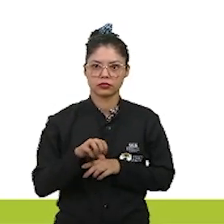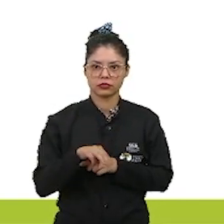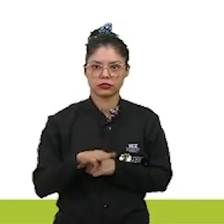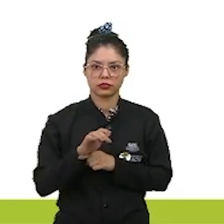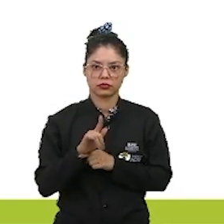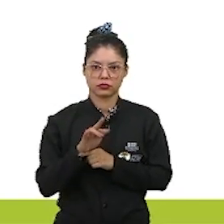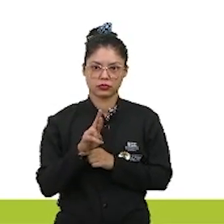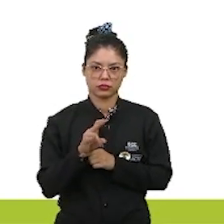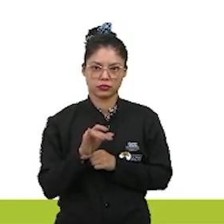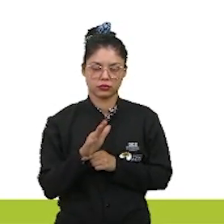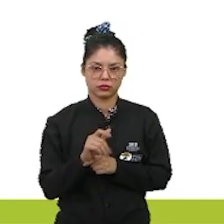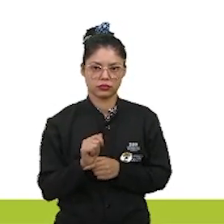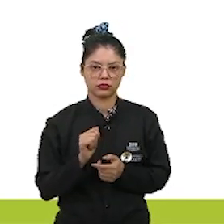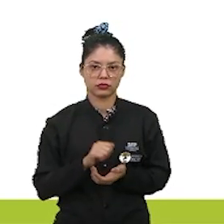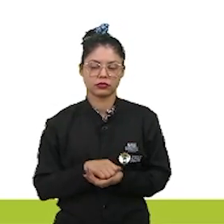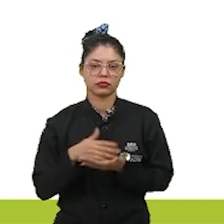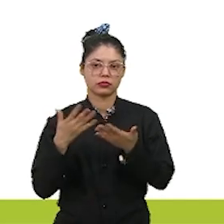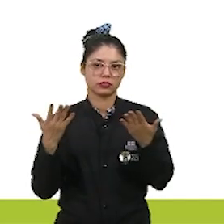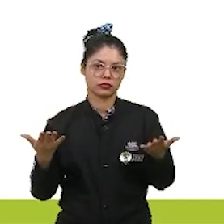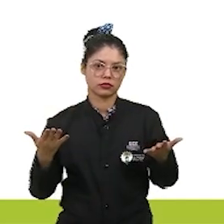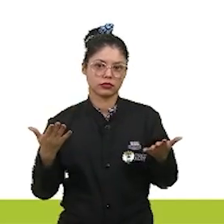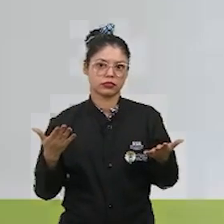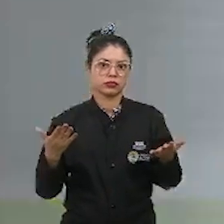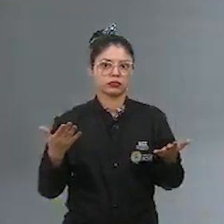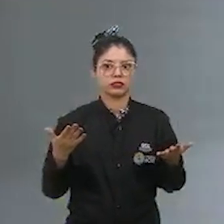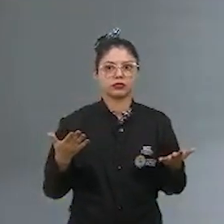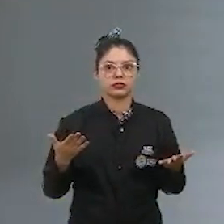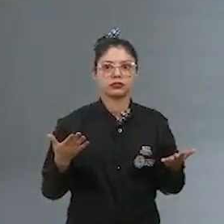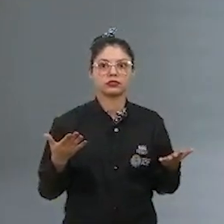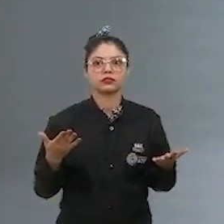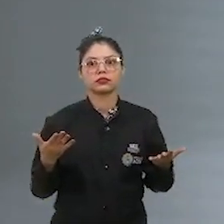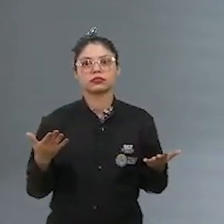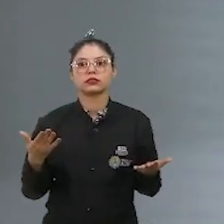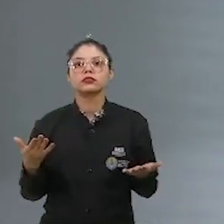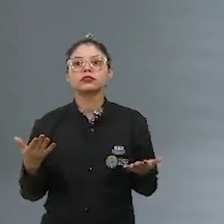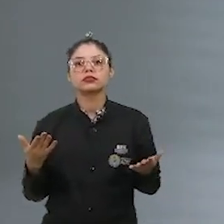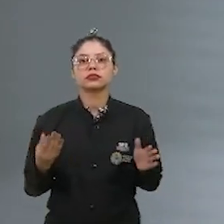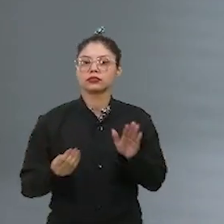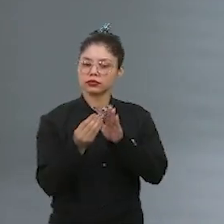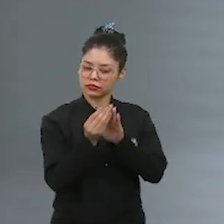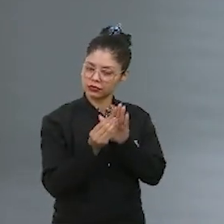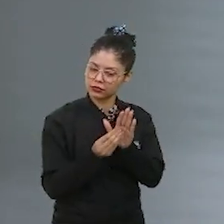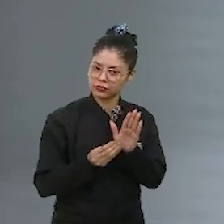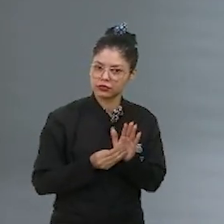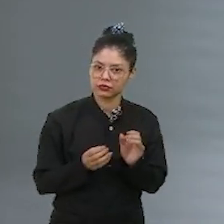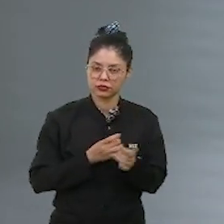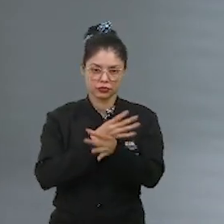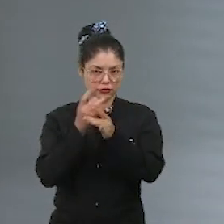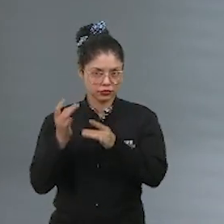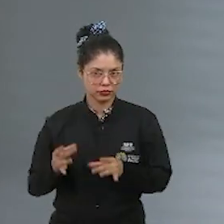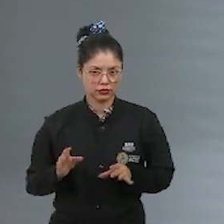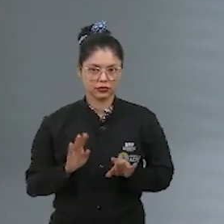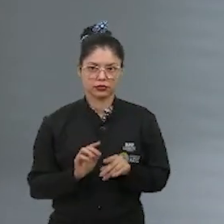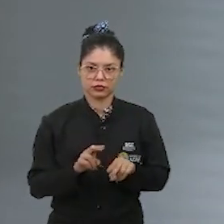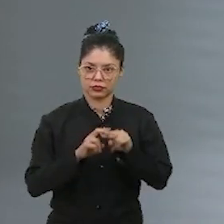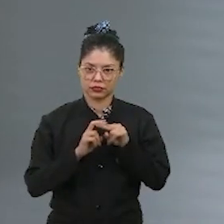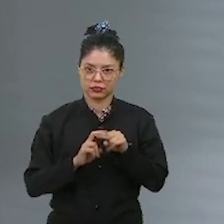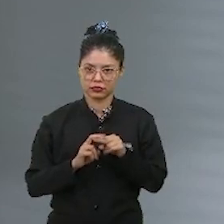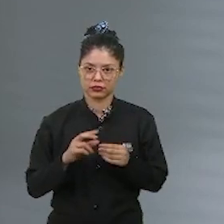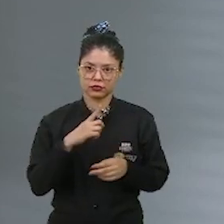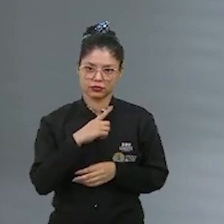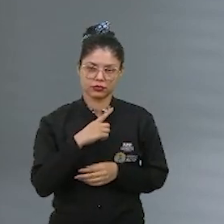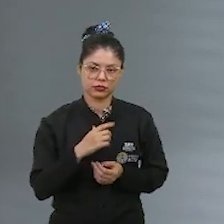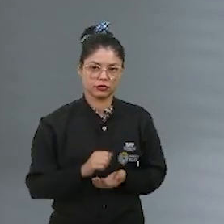Mirabel. Obviamente, uma sinopse, né, gente, não é dar spoiler aí para vocês, por isso que a gente